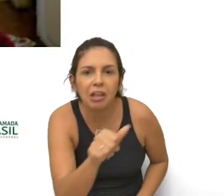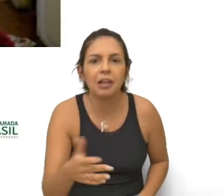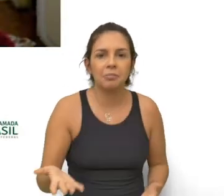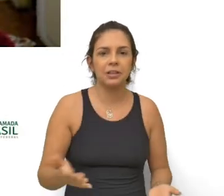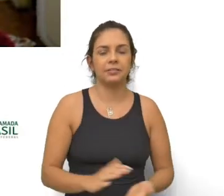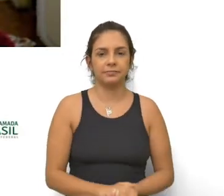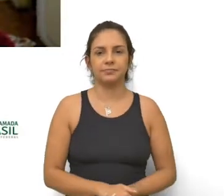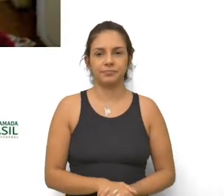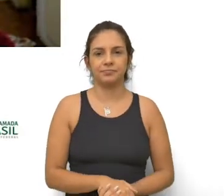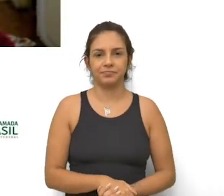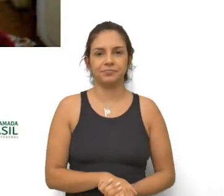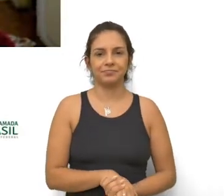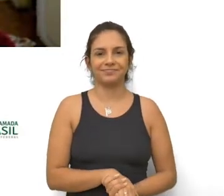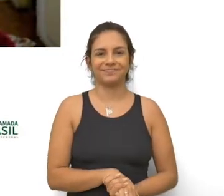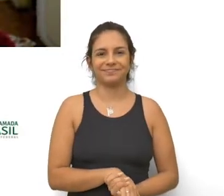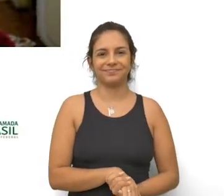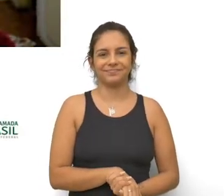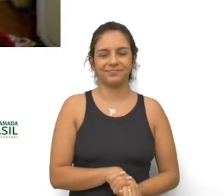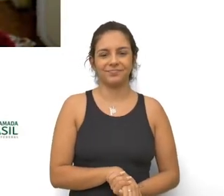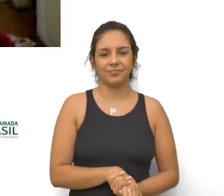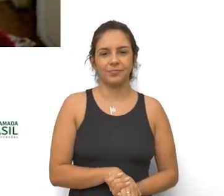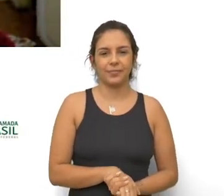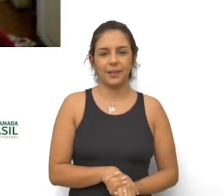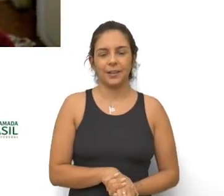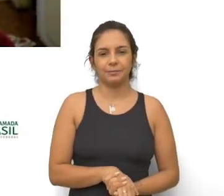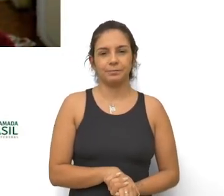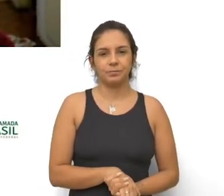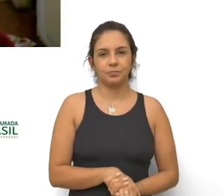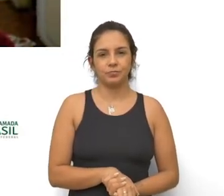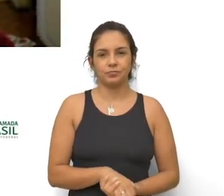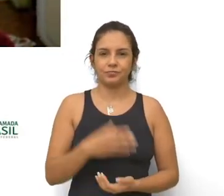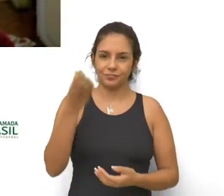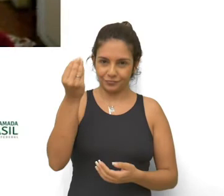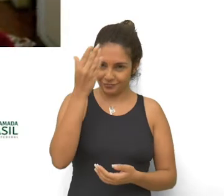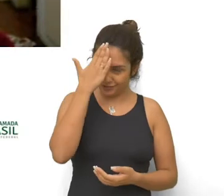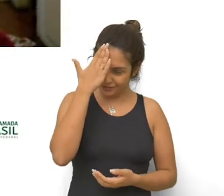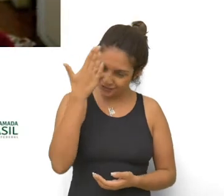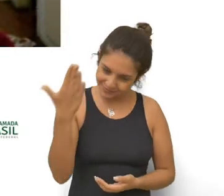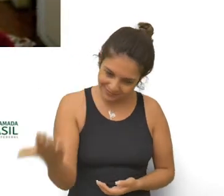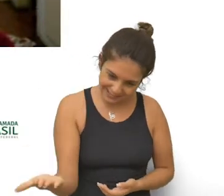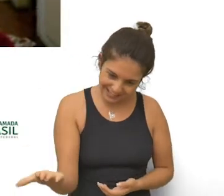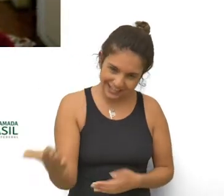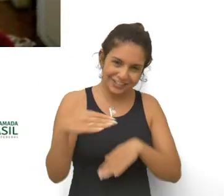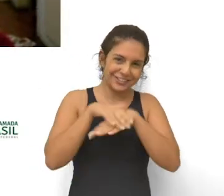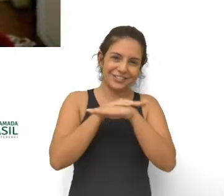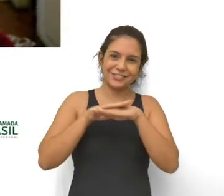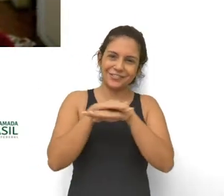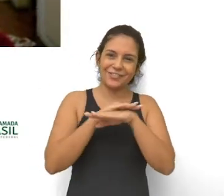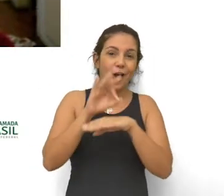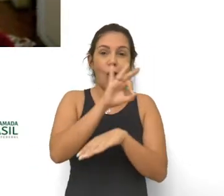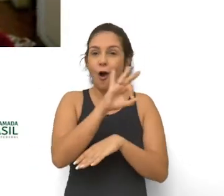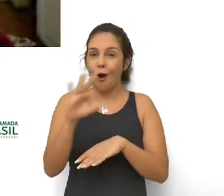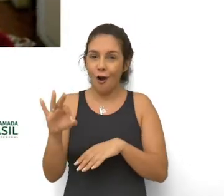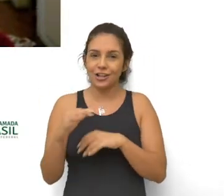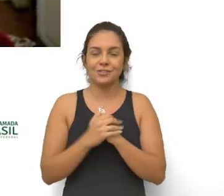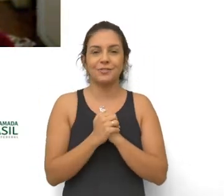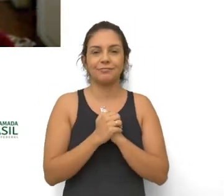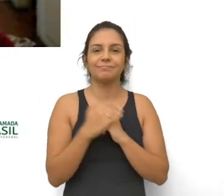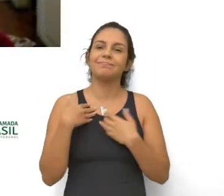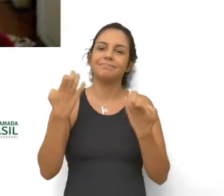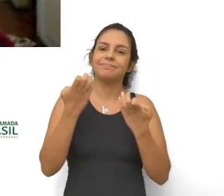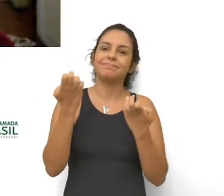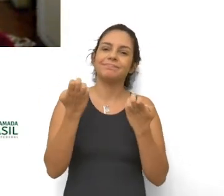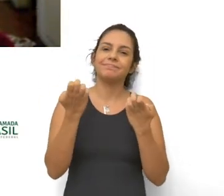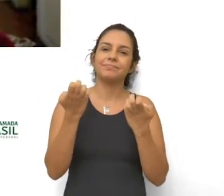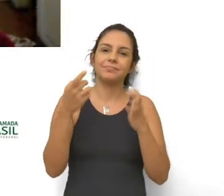Não é? Pois é. Olha, querida, muitíssimo obrigado. A conversa está ótima. Eu queria